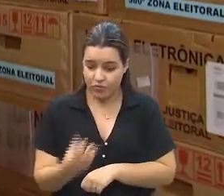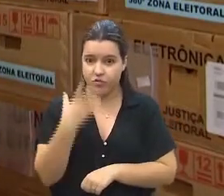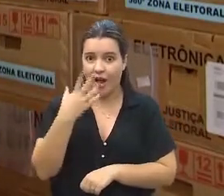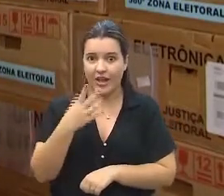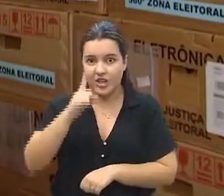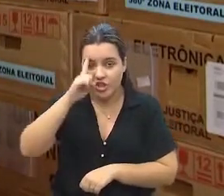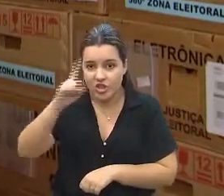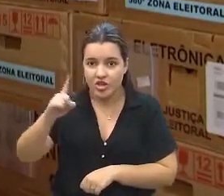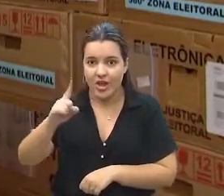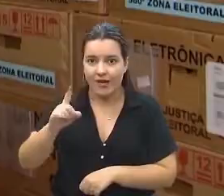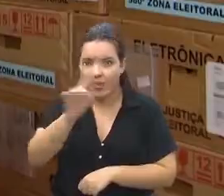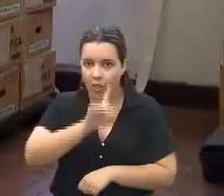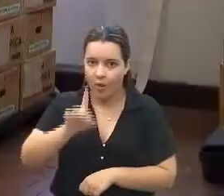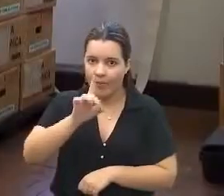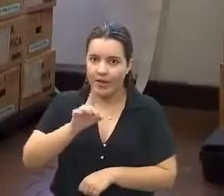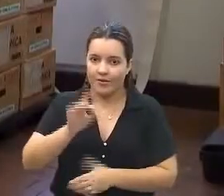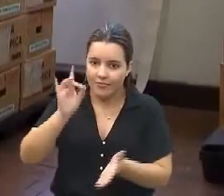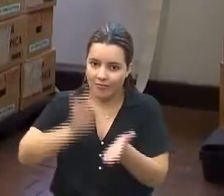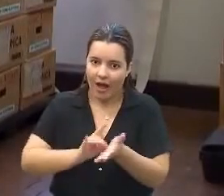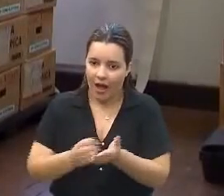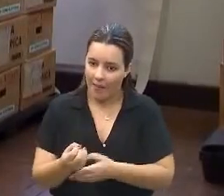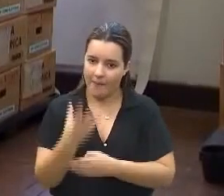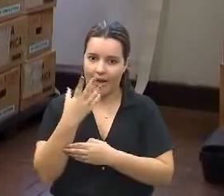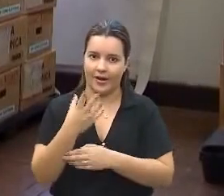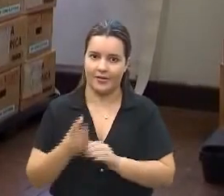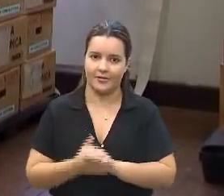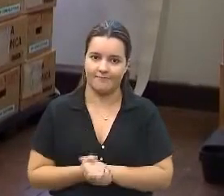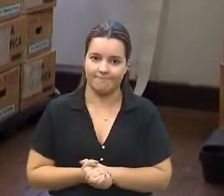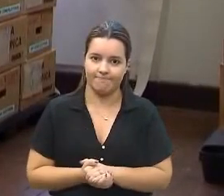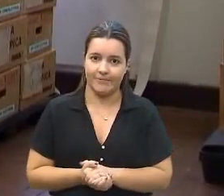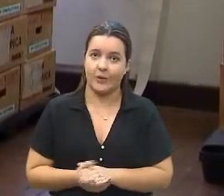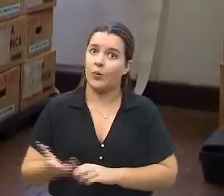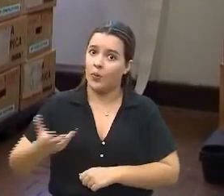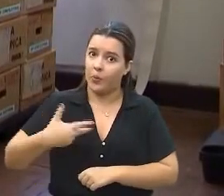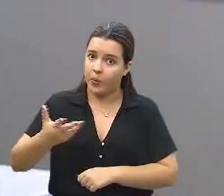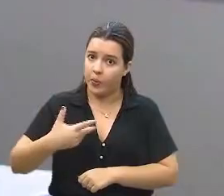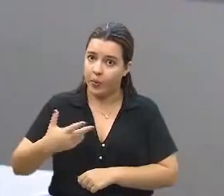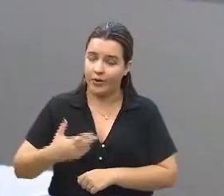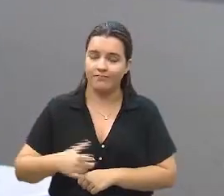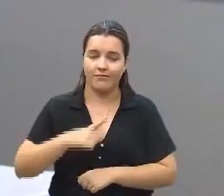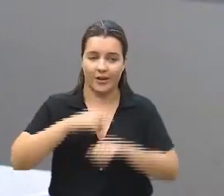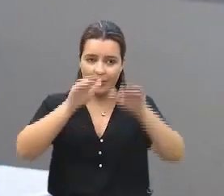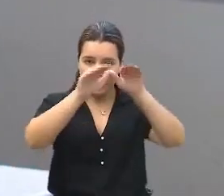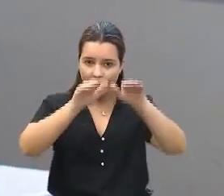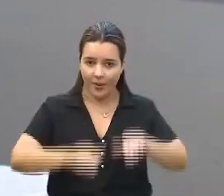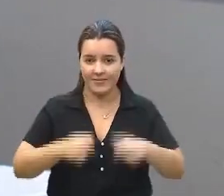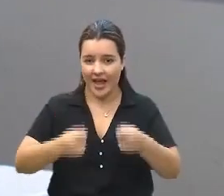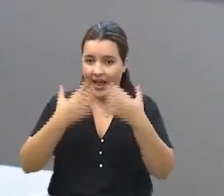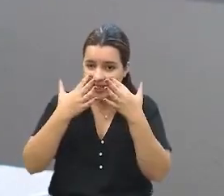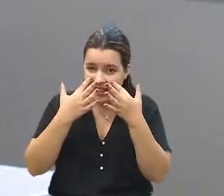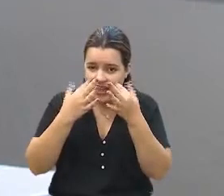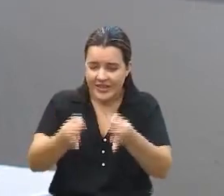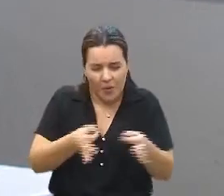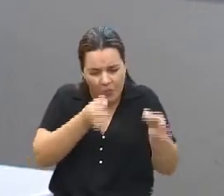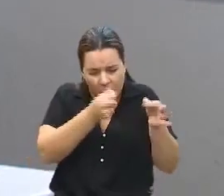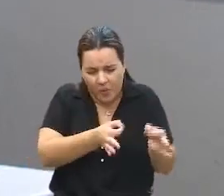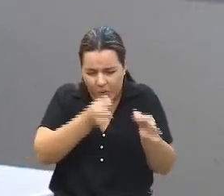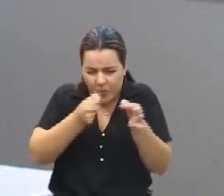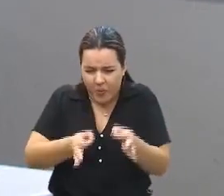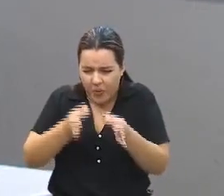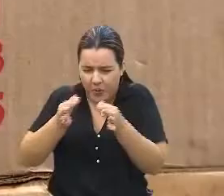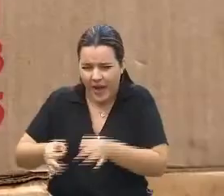ligar no dia da votação. O corre-corre é grande, não poderia ser diferente. É preciso ficar atento para que tudo